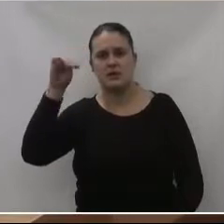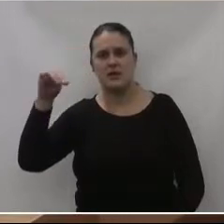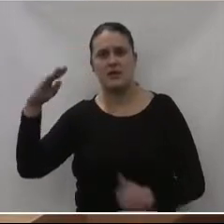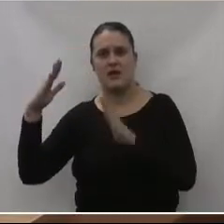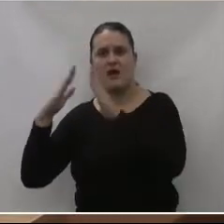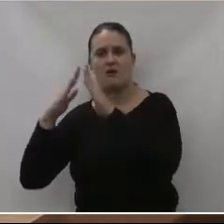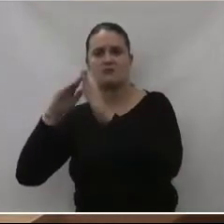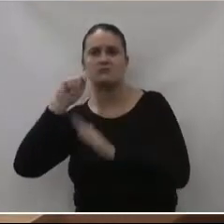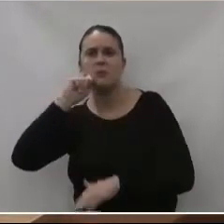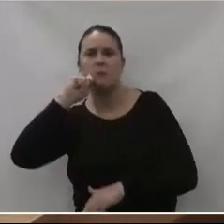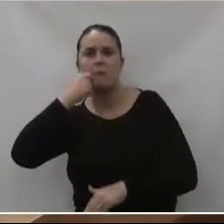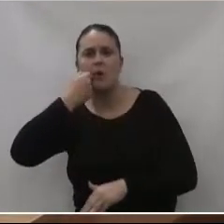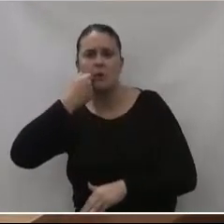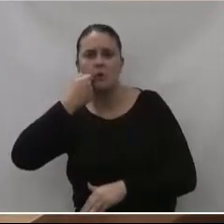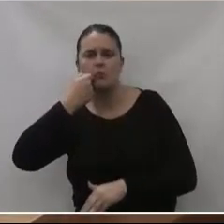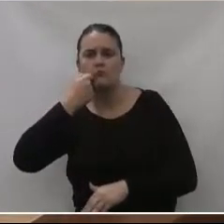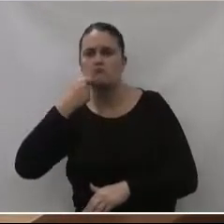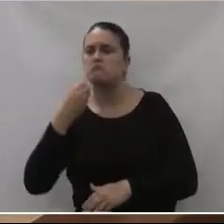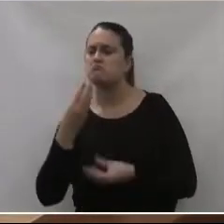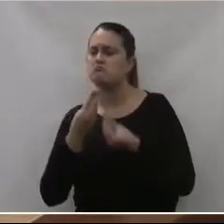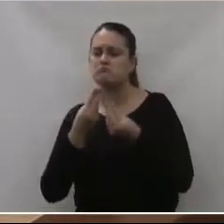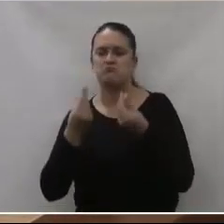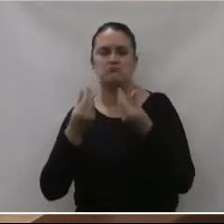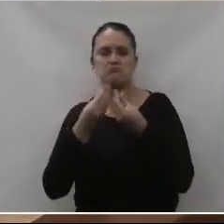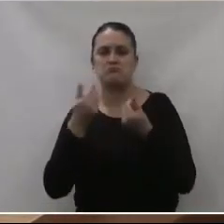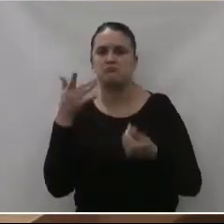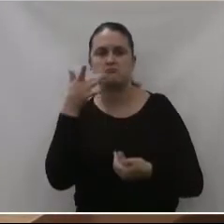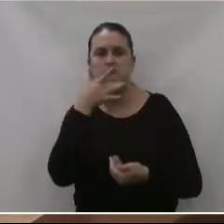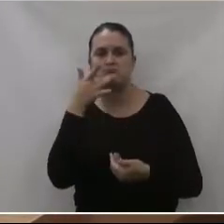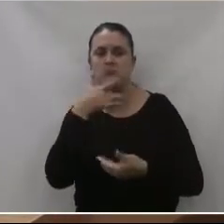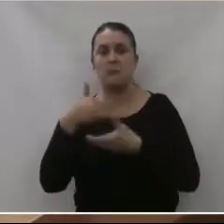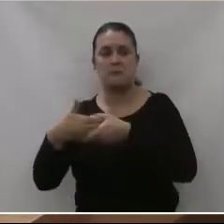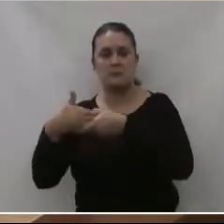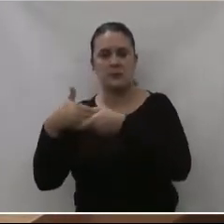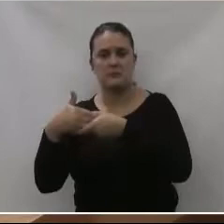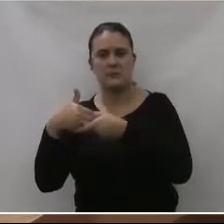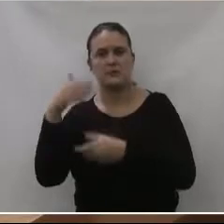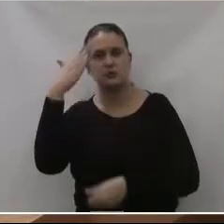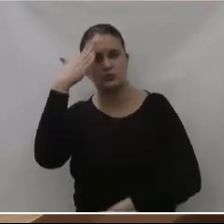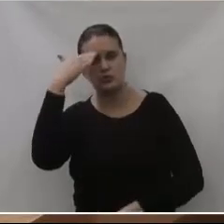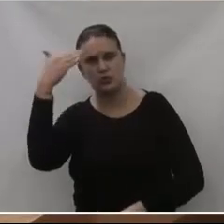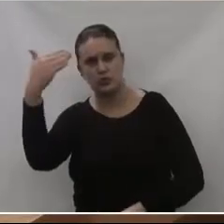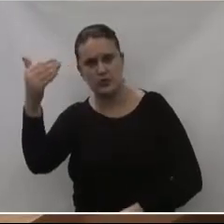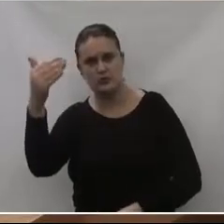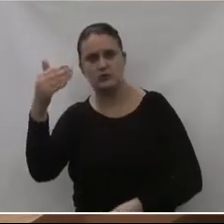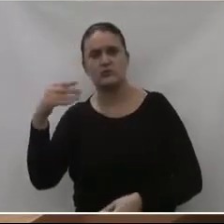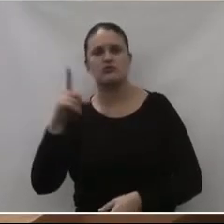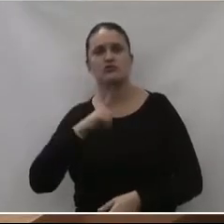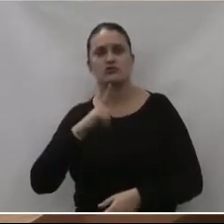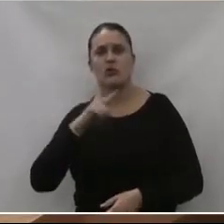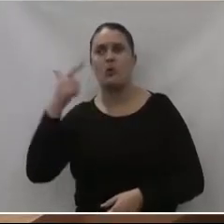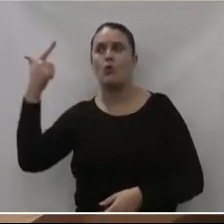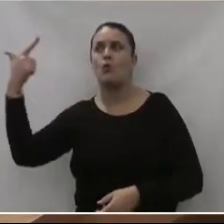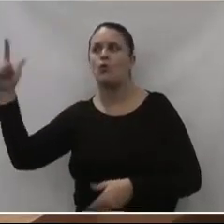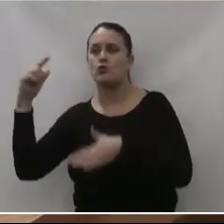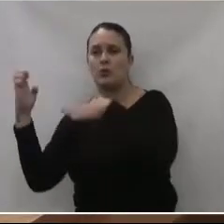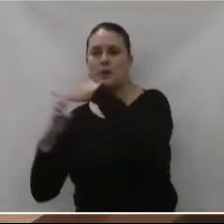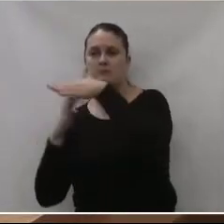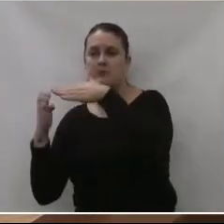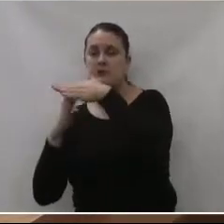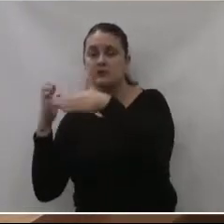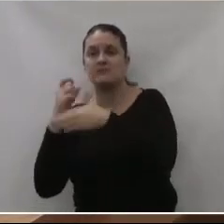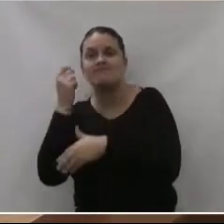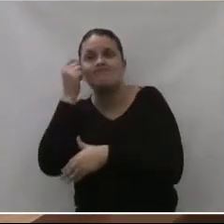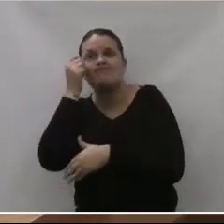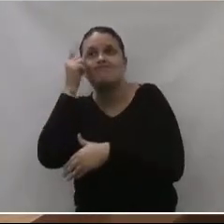alta qualidade. Coisa de primeiro mundo. Então, parabéns a eles, muito sucesso. Ele vinha de outro empreendimento